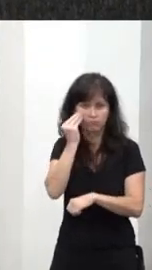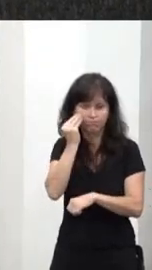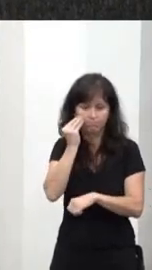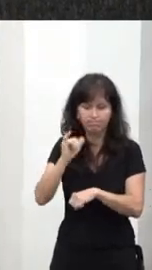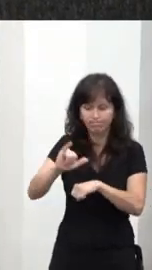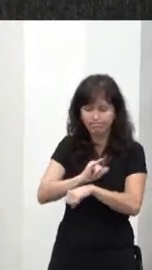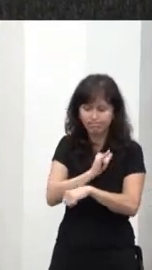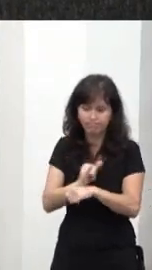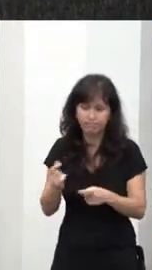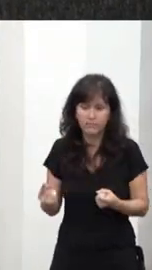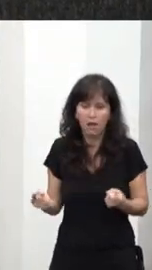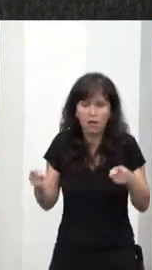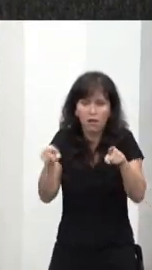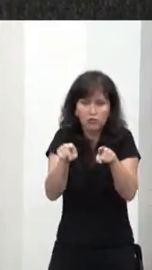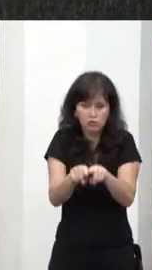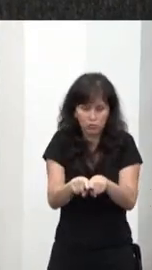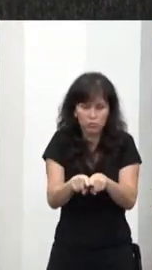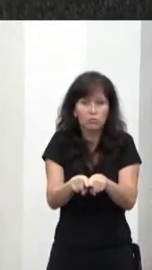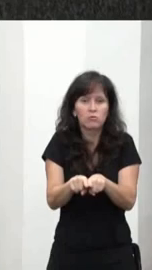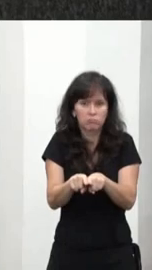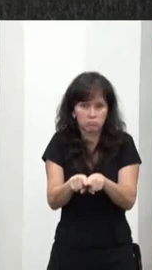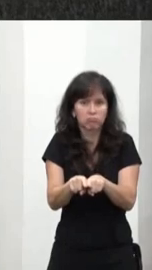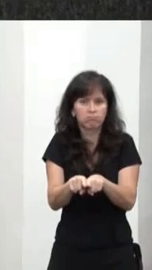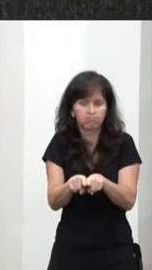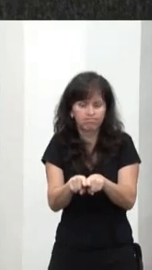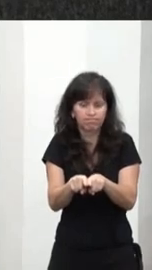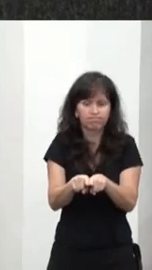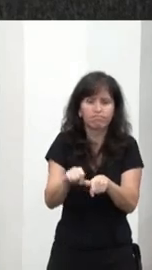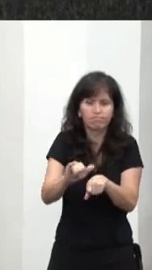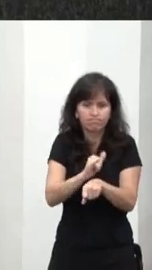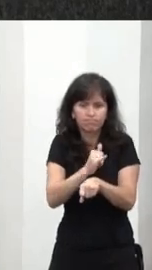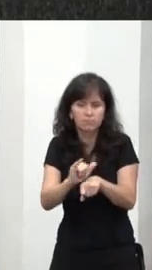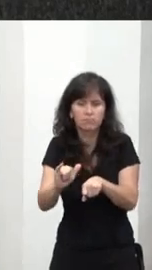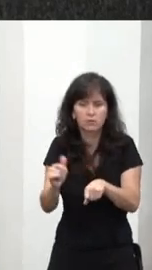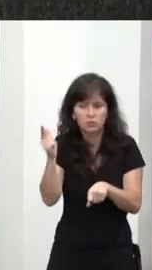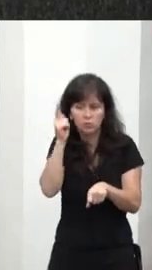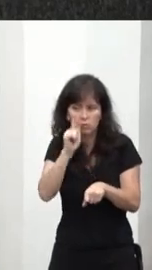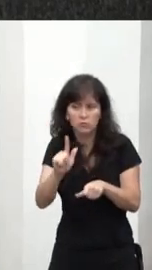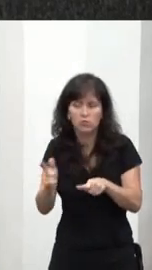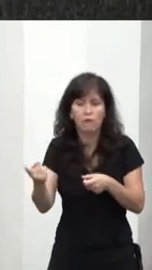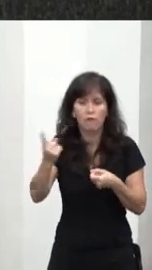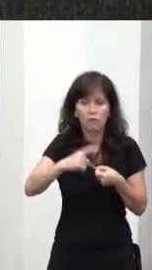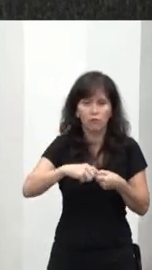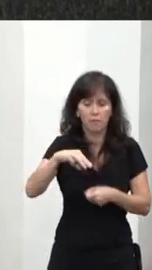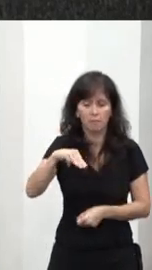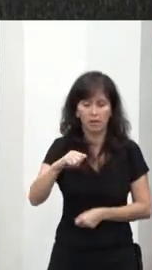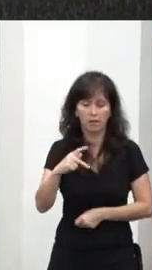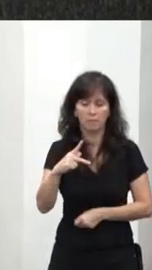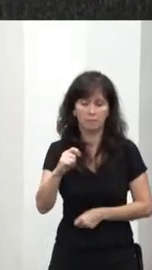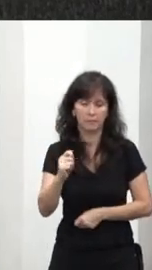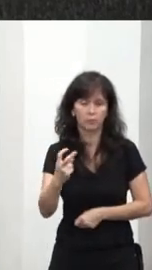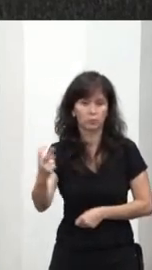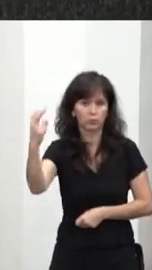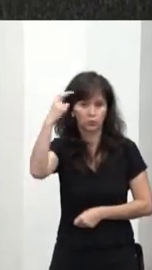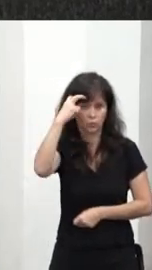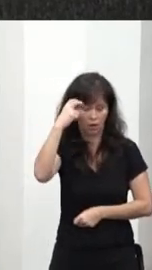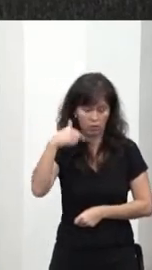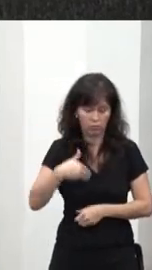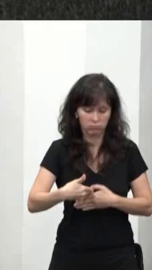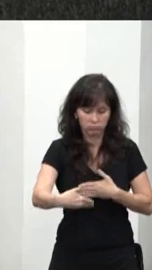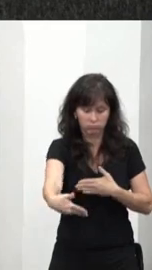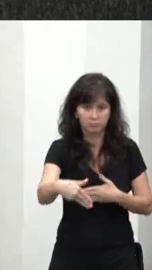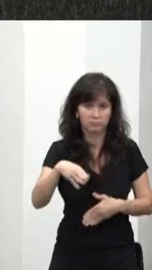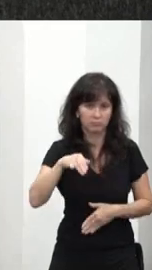né tenhamos a retomada agora do mapa cultural em maio é em maio também de